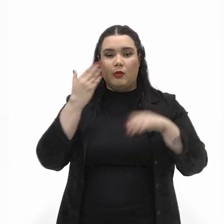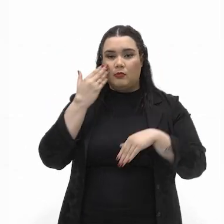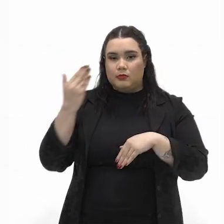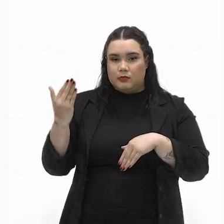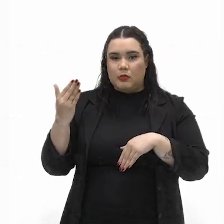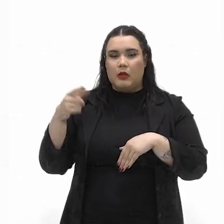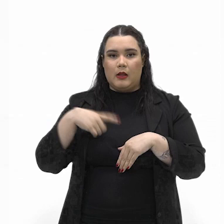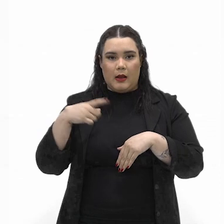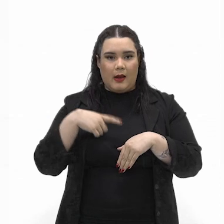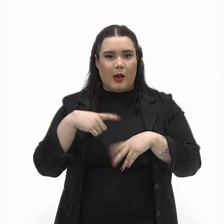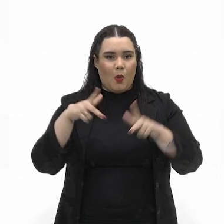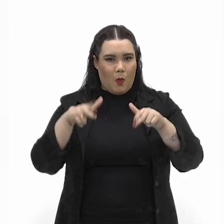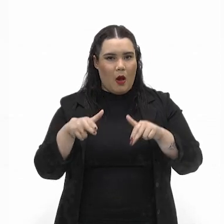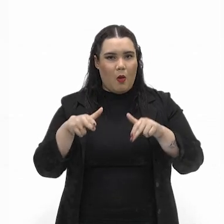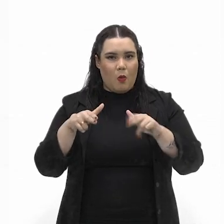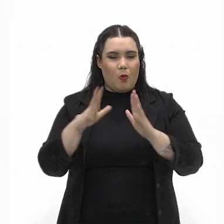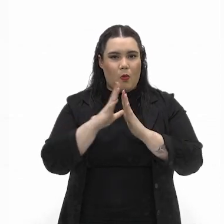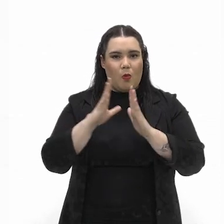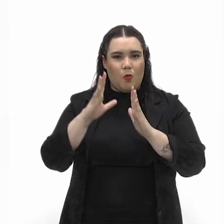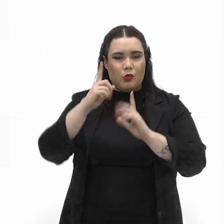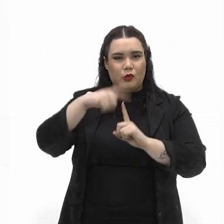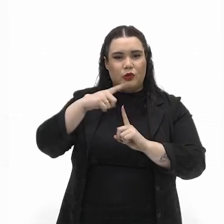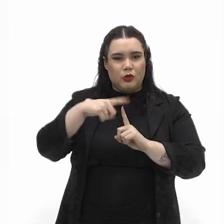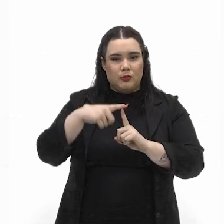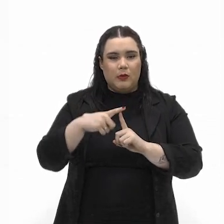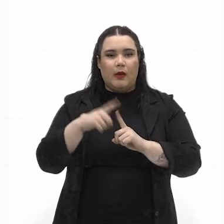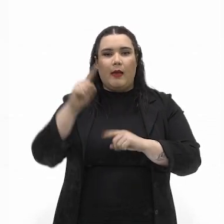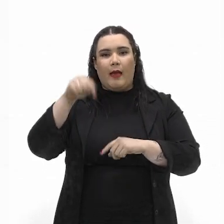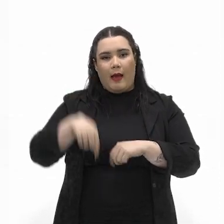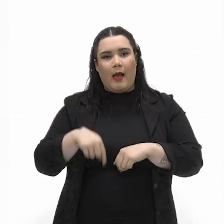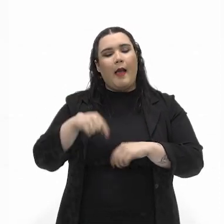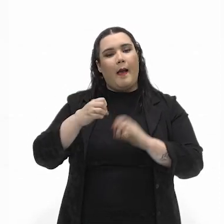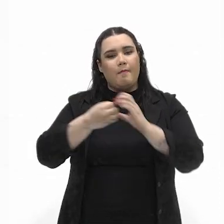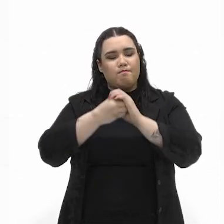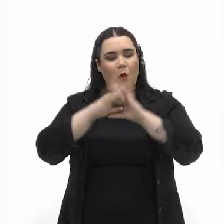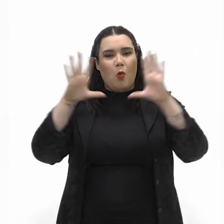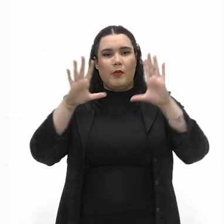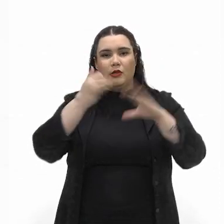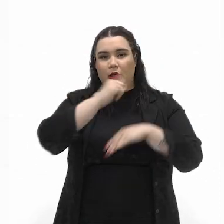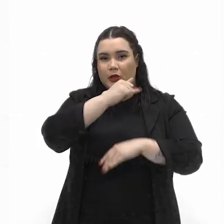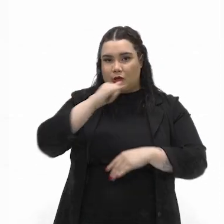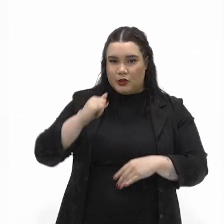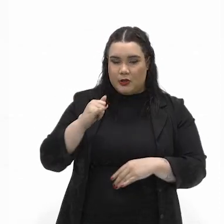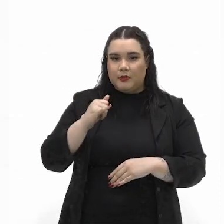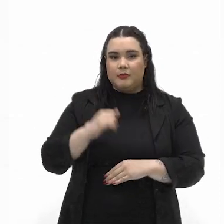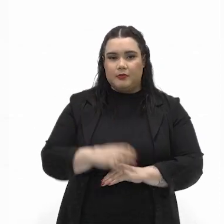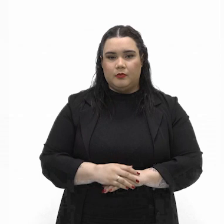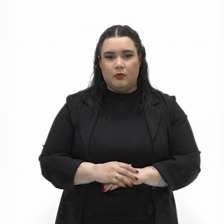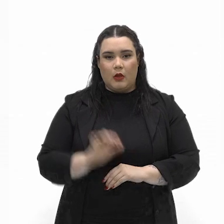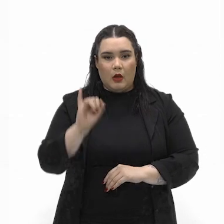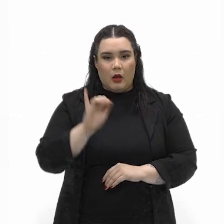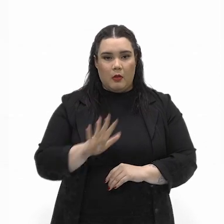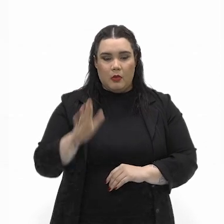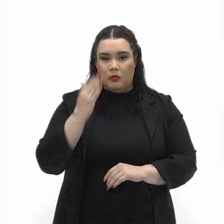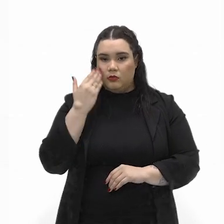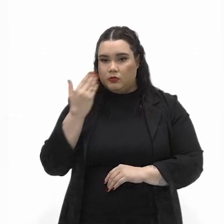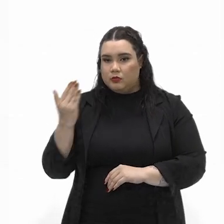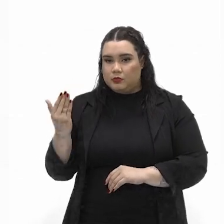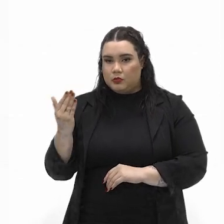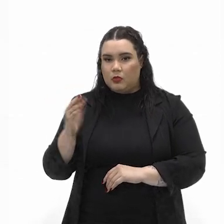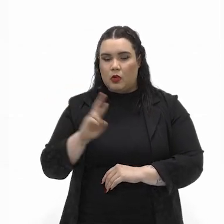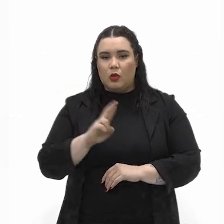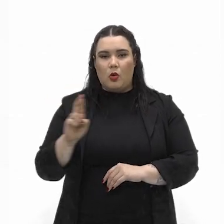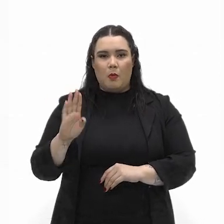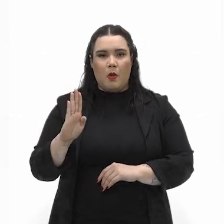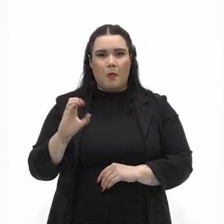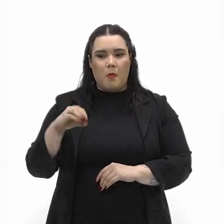Boy, que foram bombas nucleares, tá, pessoal? Essa é uma imagem de uma da bomba conhecida como bomba Fat Boy,